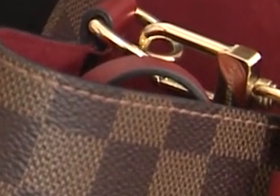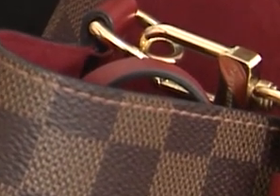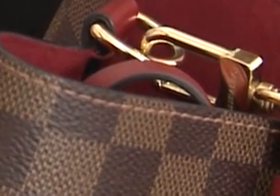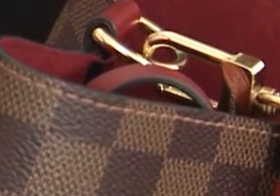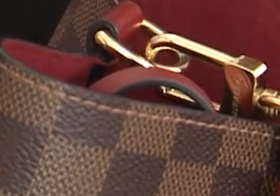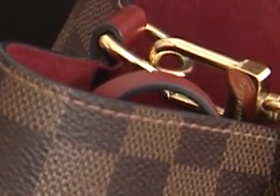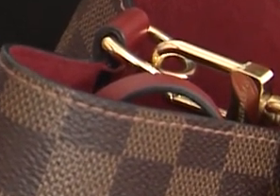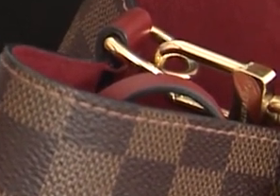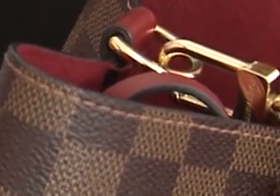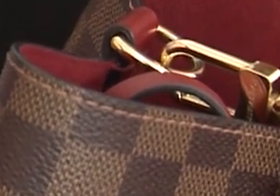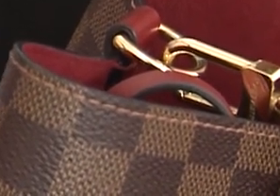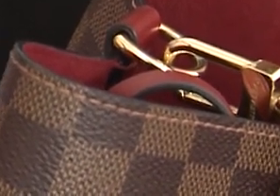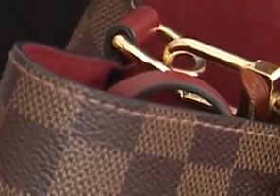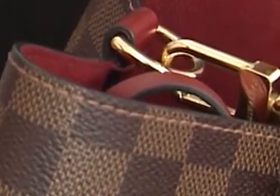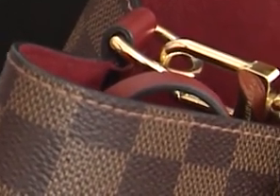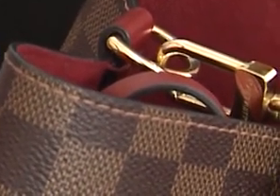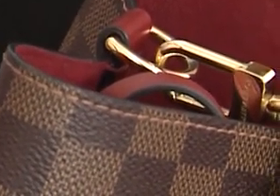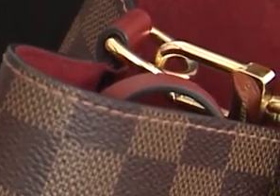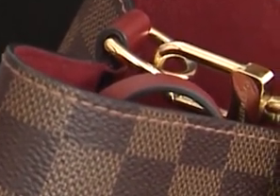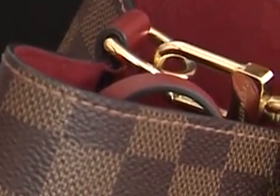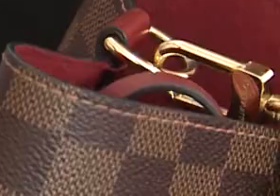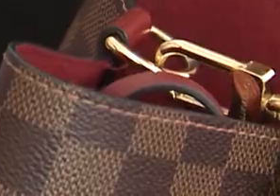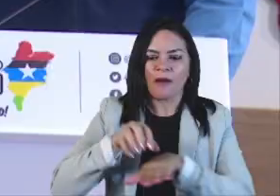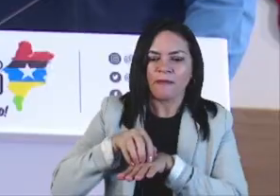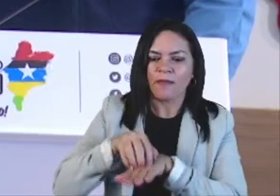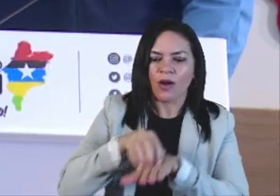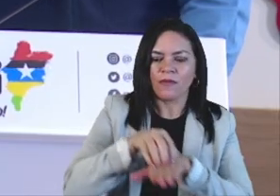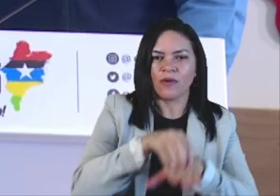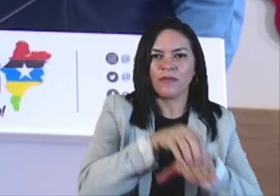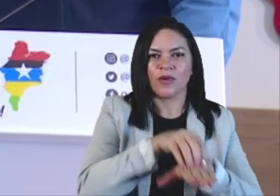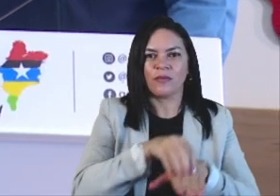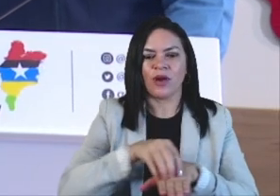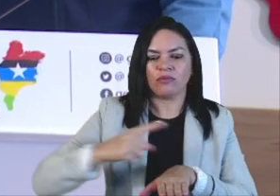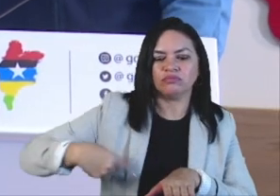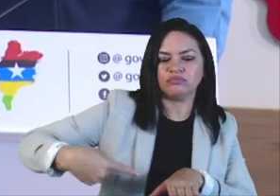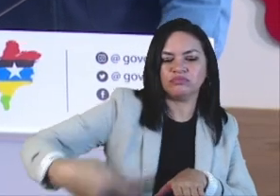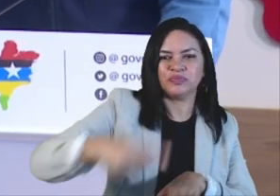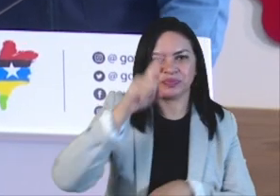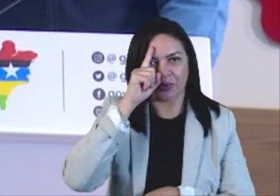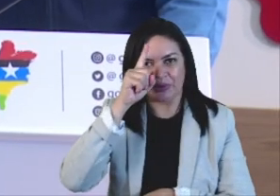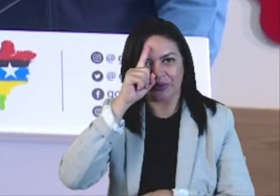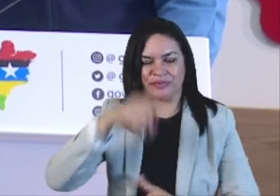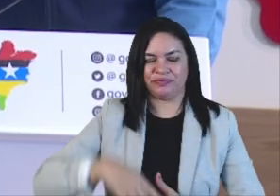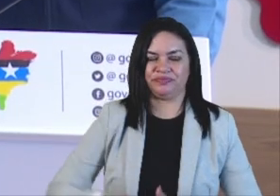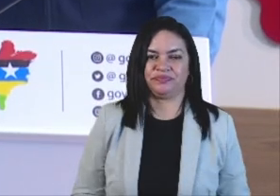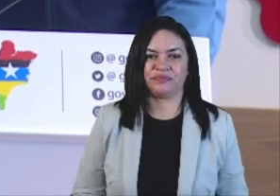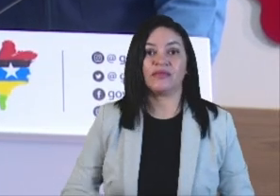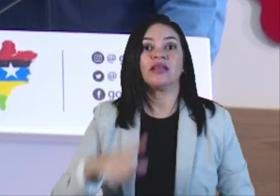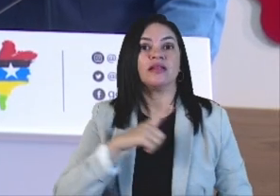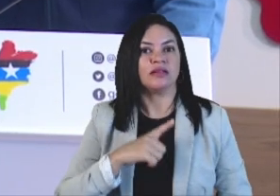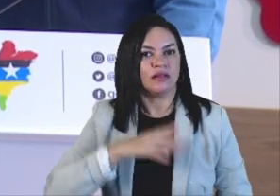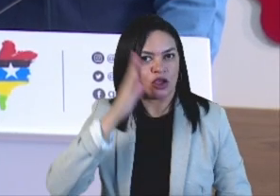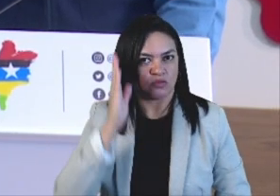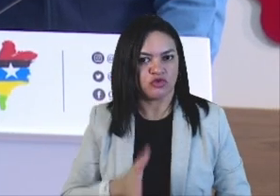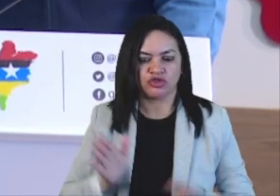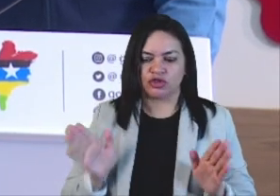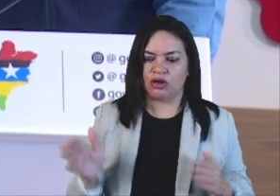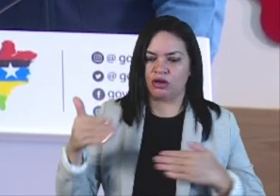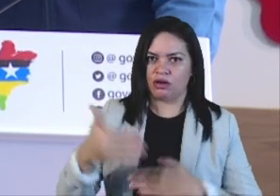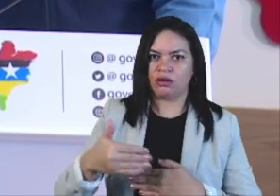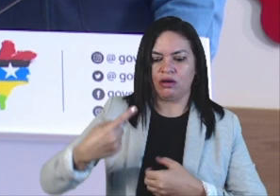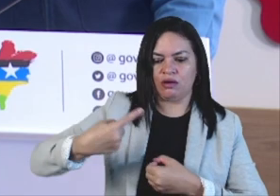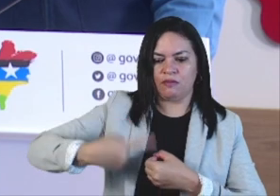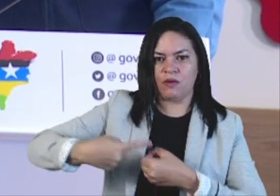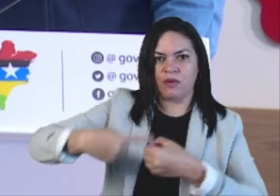.500.000 doses das vacinas contra a doença A informação foi dada pelo governador Flávio Dino, que enfatizou